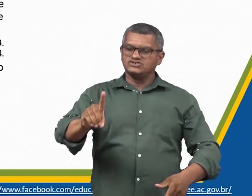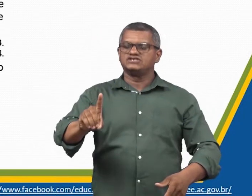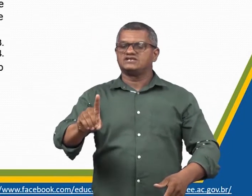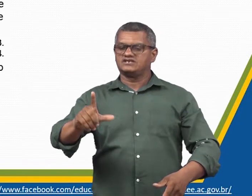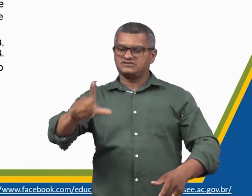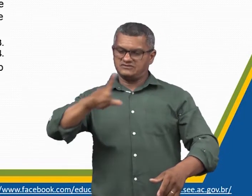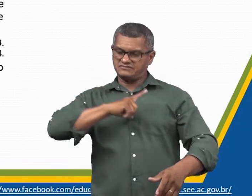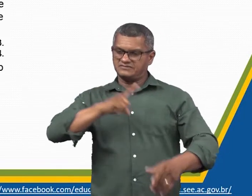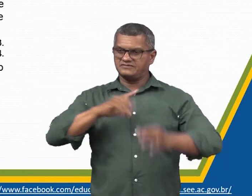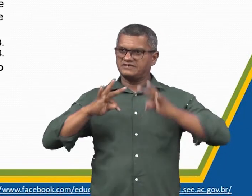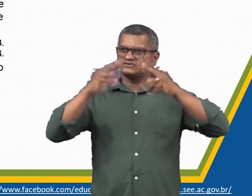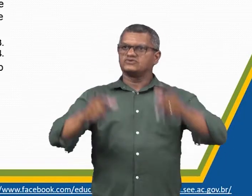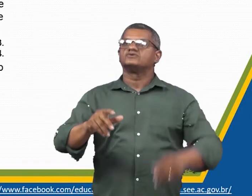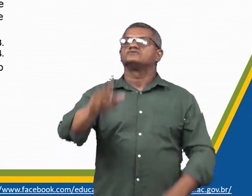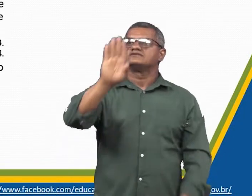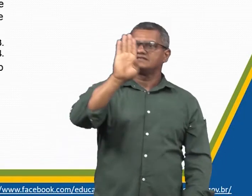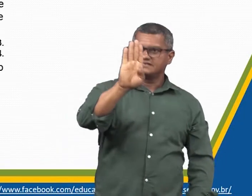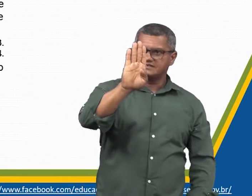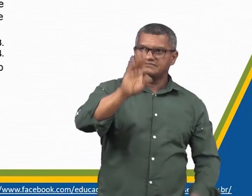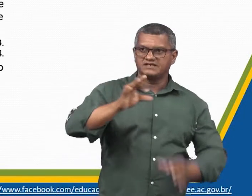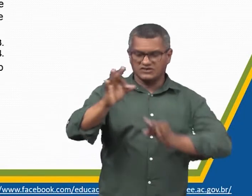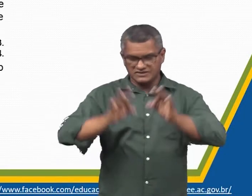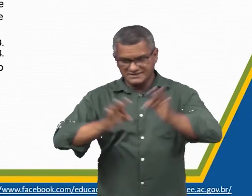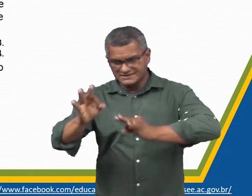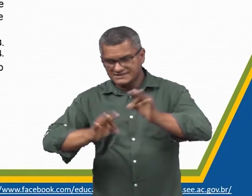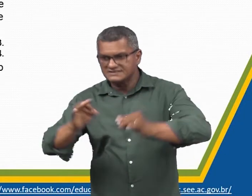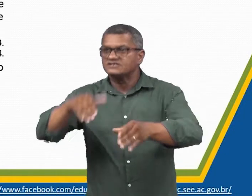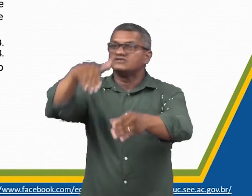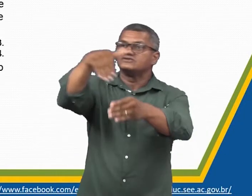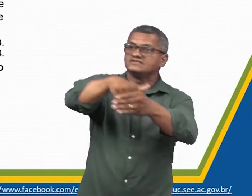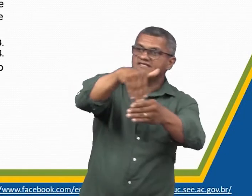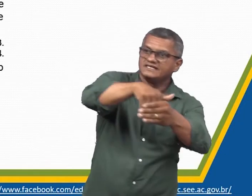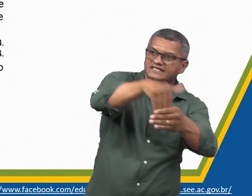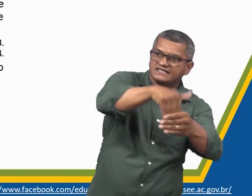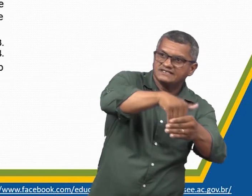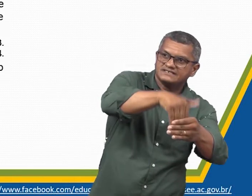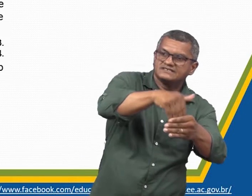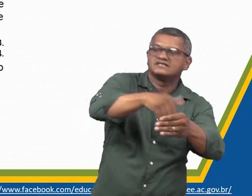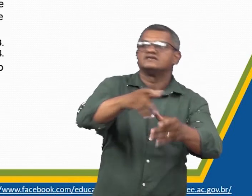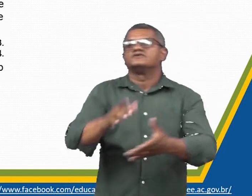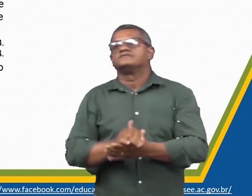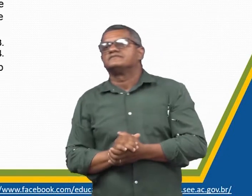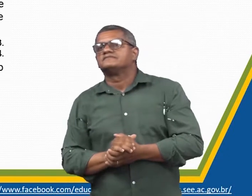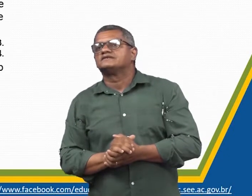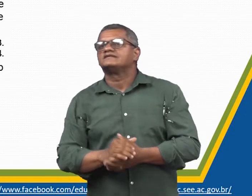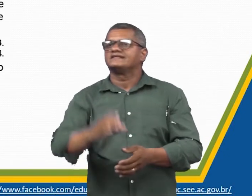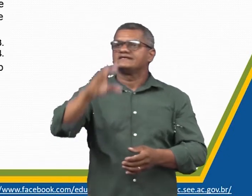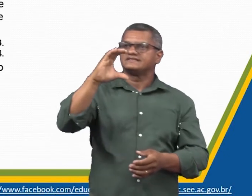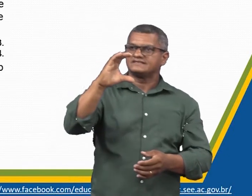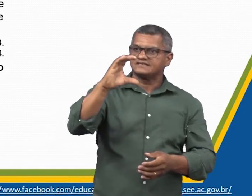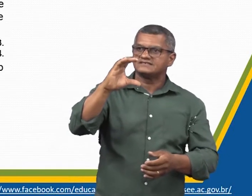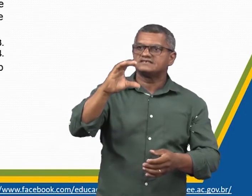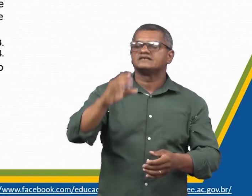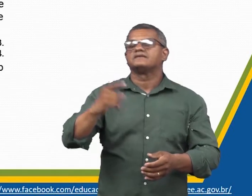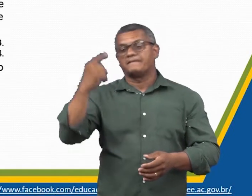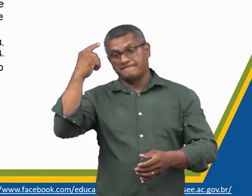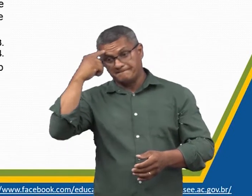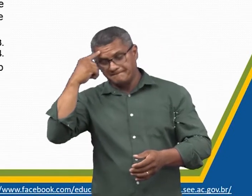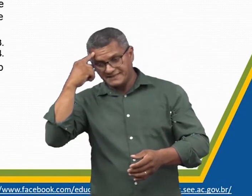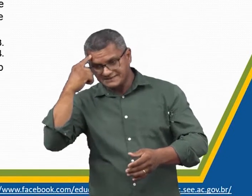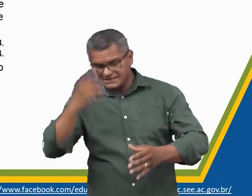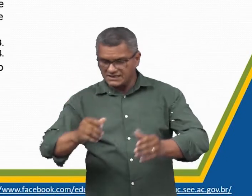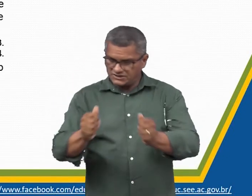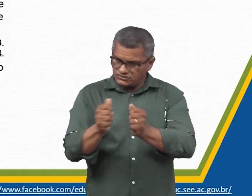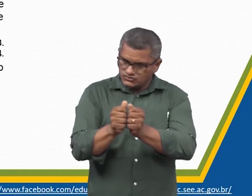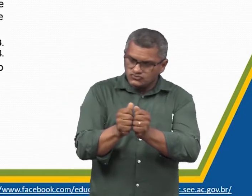Letra B, a organização de eleições e o movimento anarquista. Letra C, a obtenção do consenso